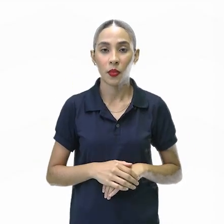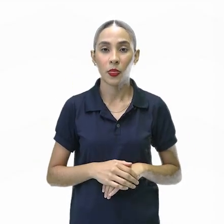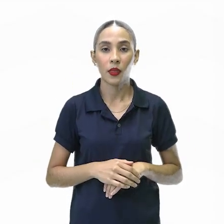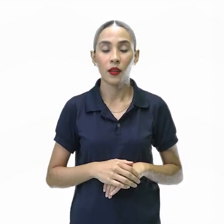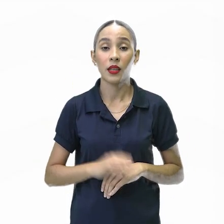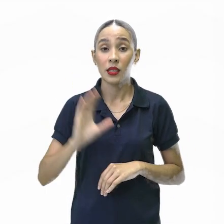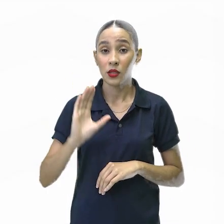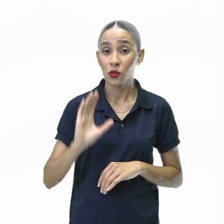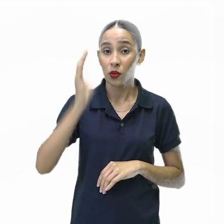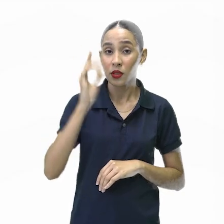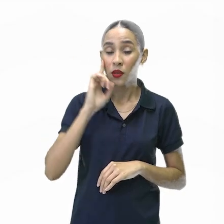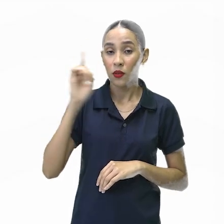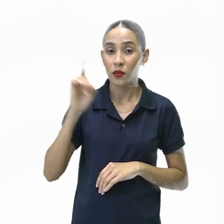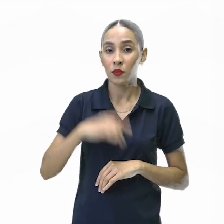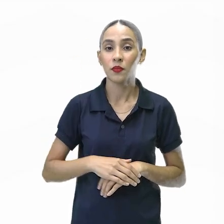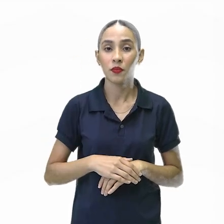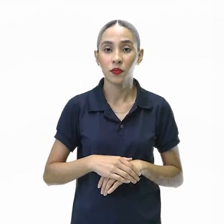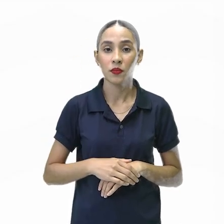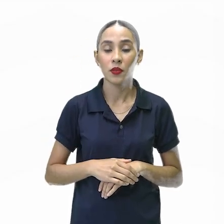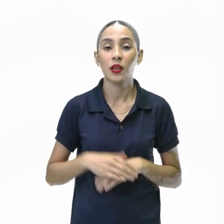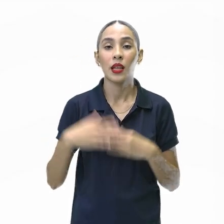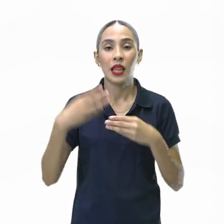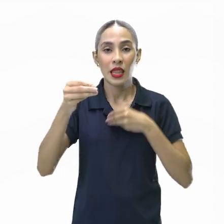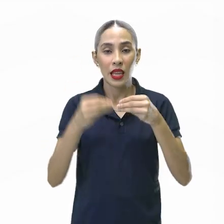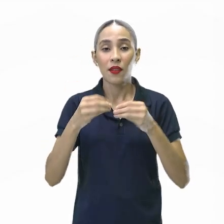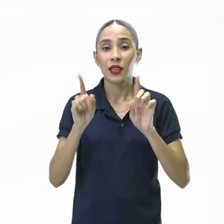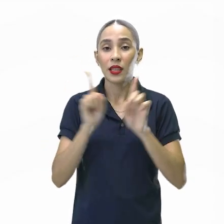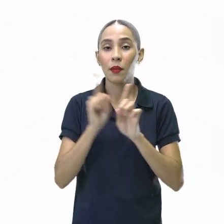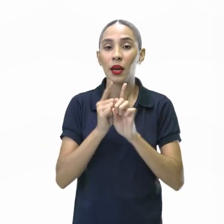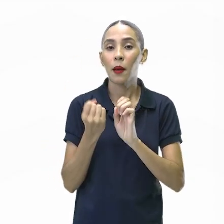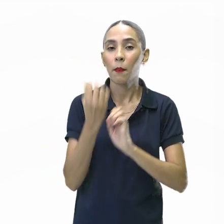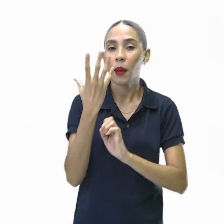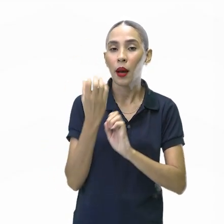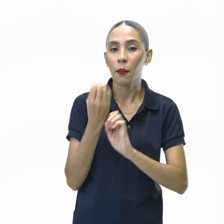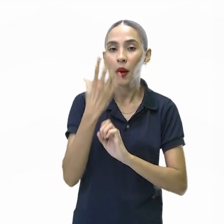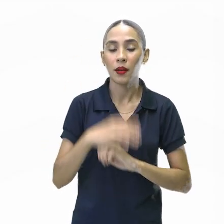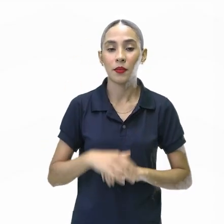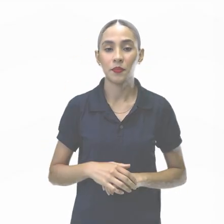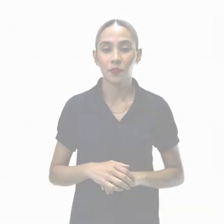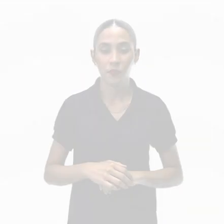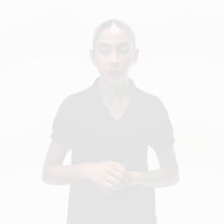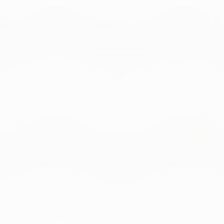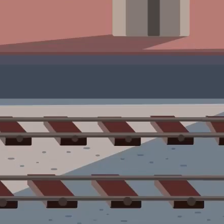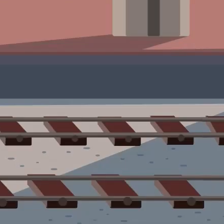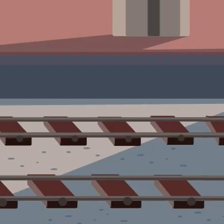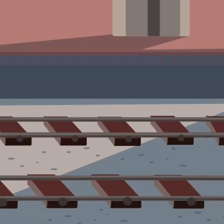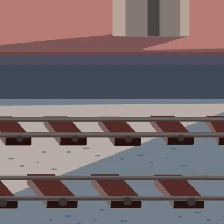essa situação, né, dos trens maglev e a vapor. Vamos assistir.